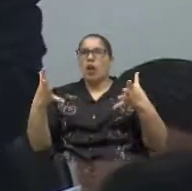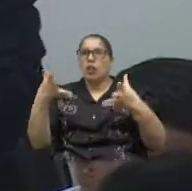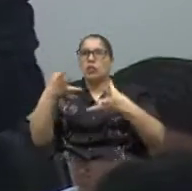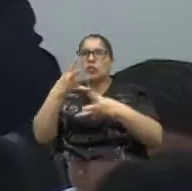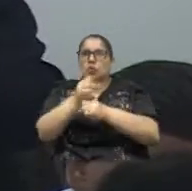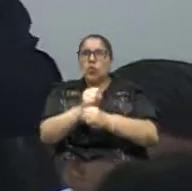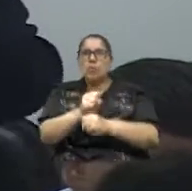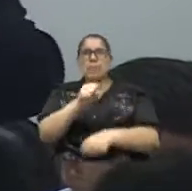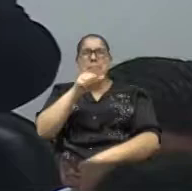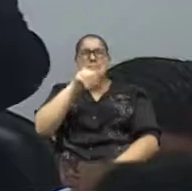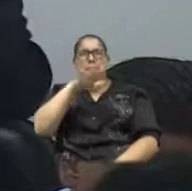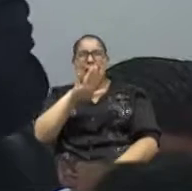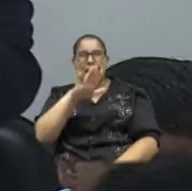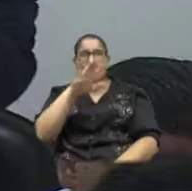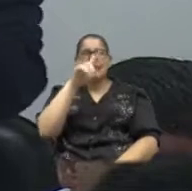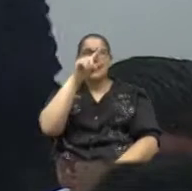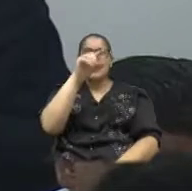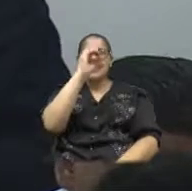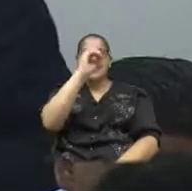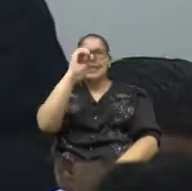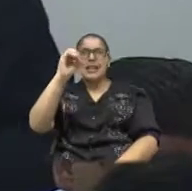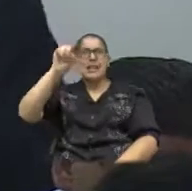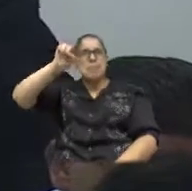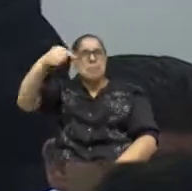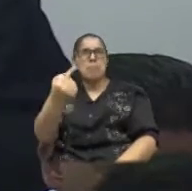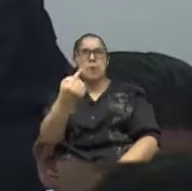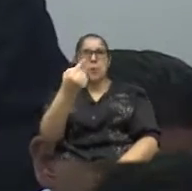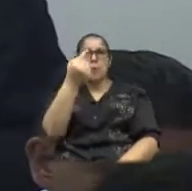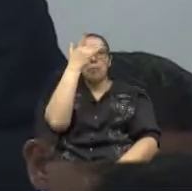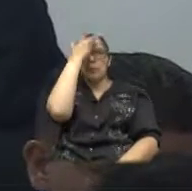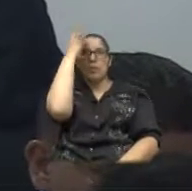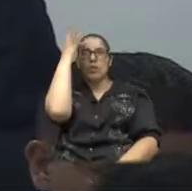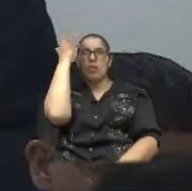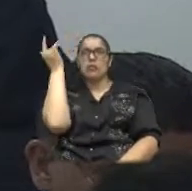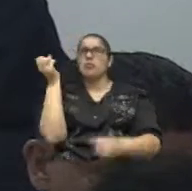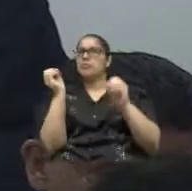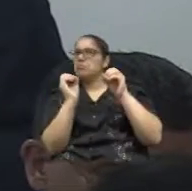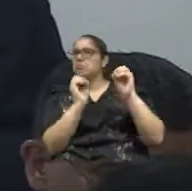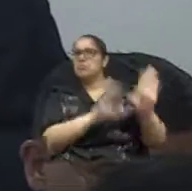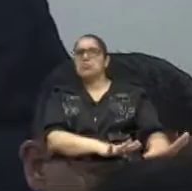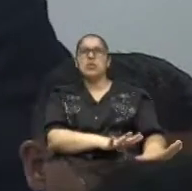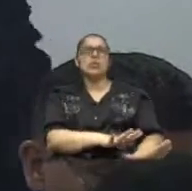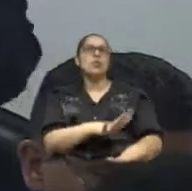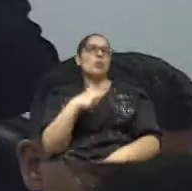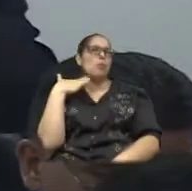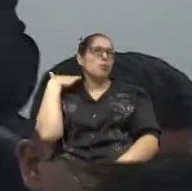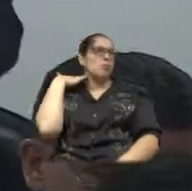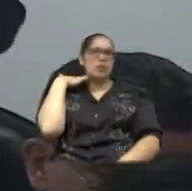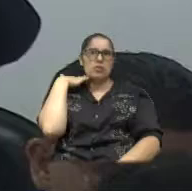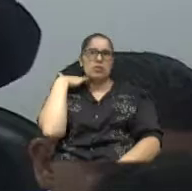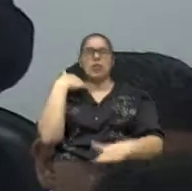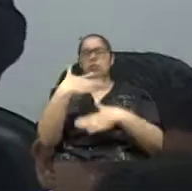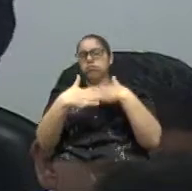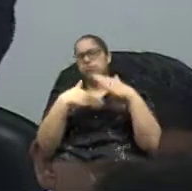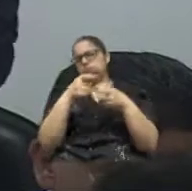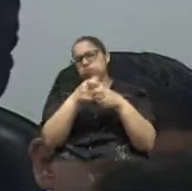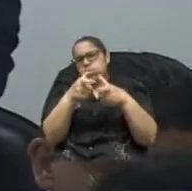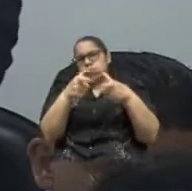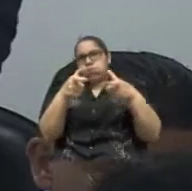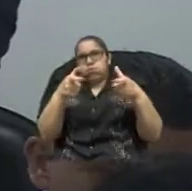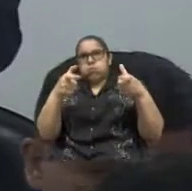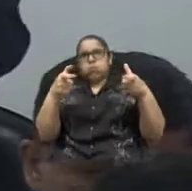100 mil clientes que está fechando. E não vai parar por aí, eu tenho certeza, viu, vereador? E aí vai continuar 100,